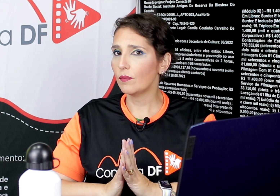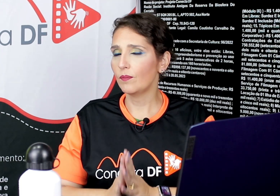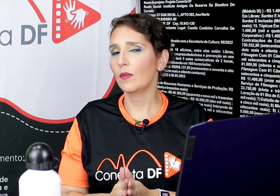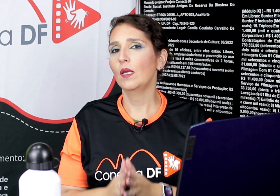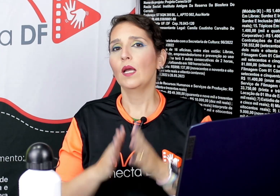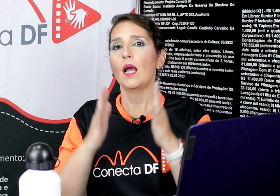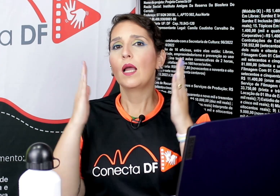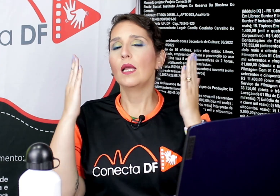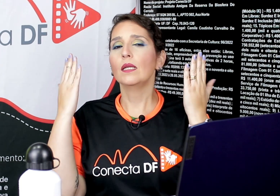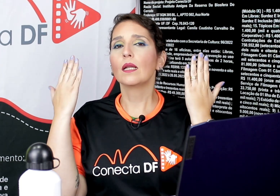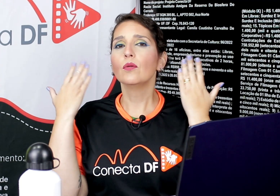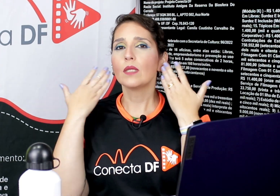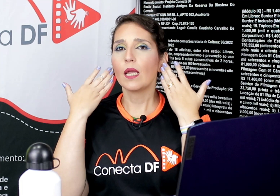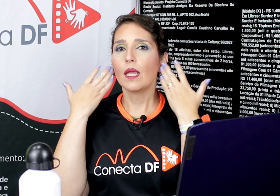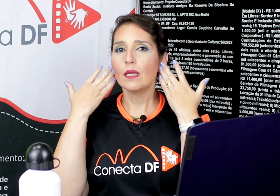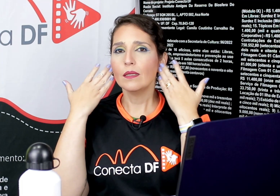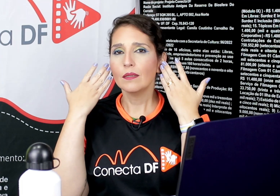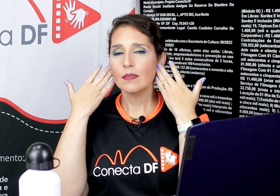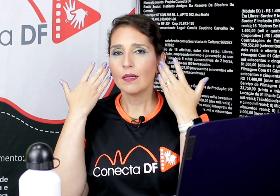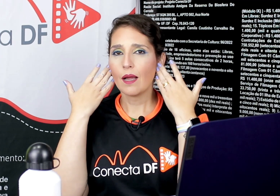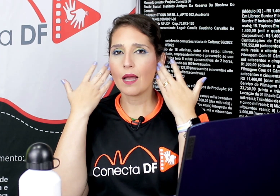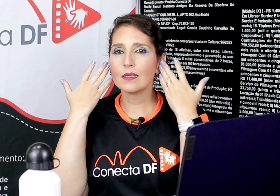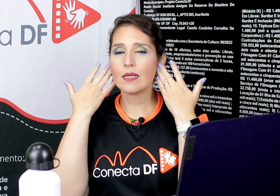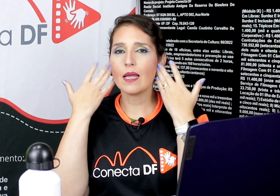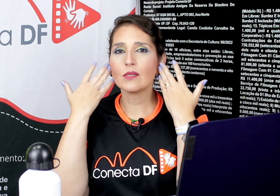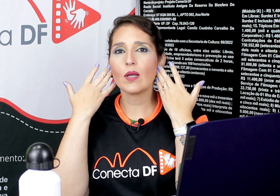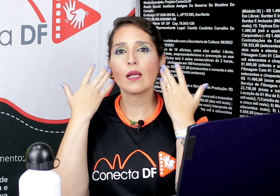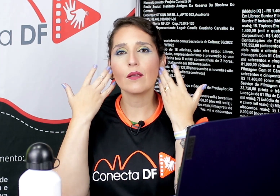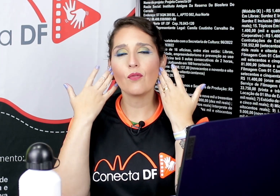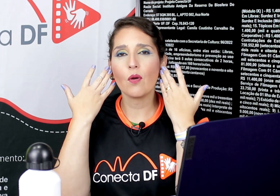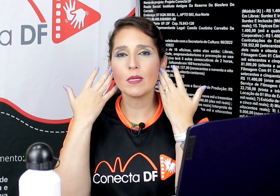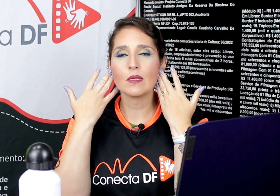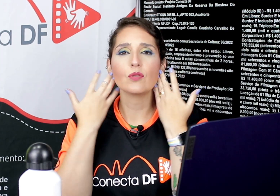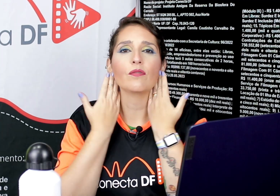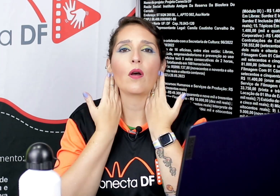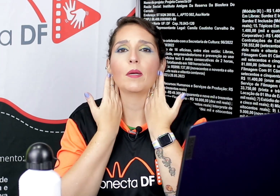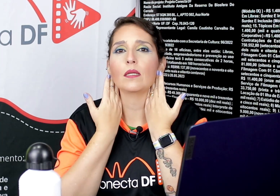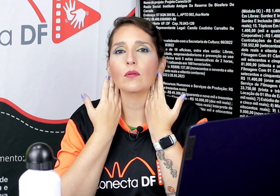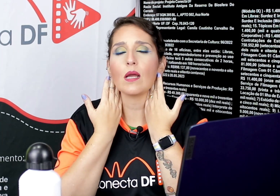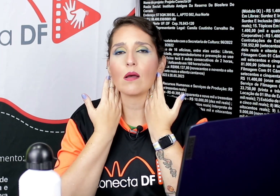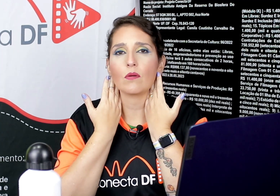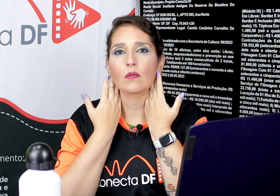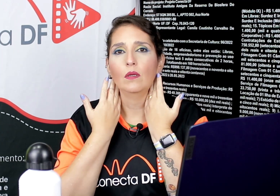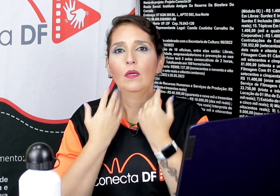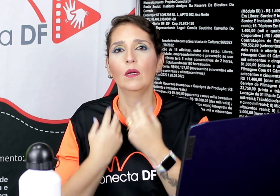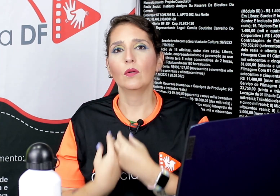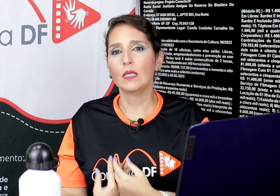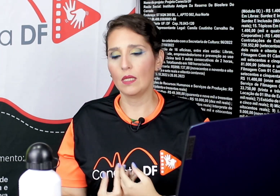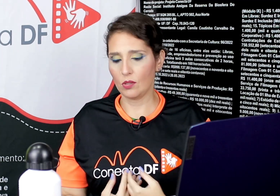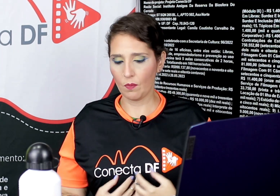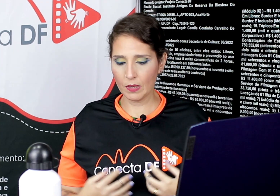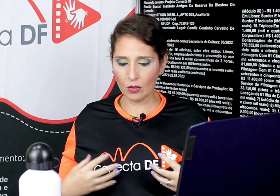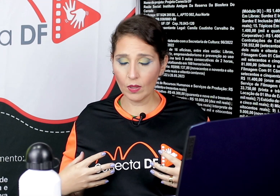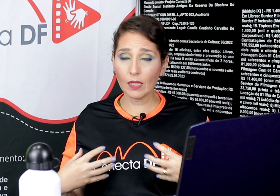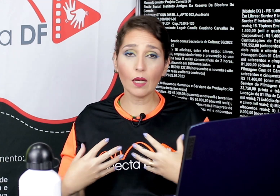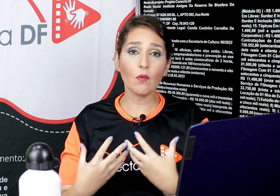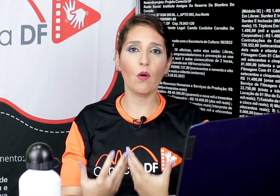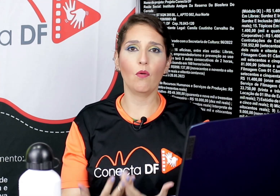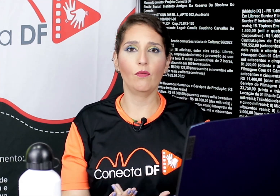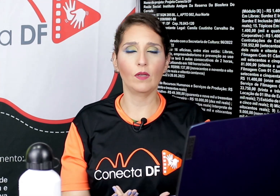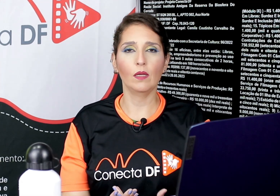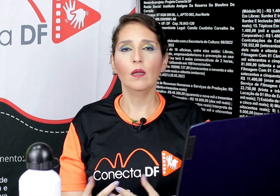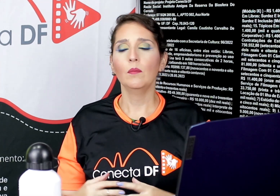motivo. Ele não tem acesso àquela informação de forma natural. Ou seja, a pessoa que